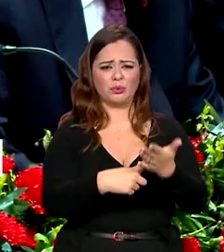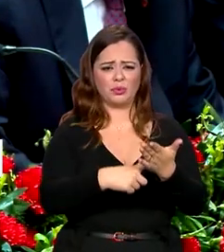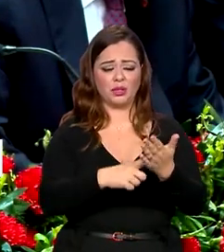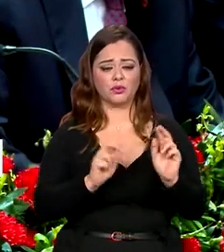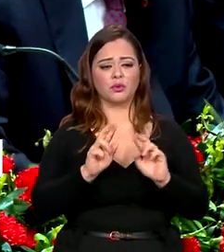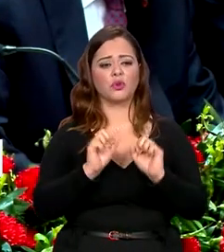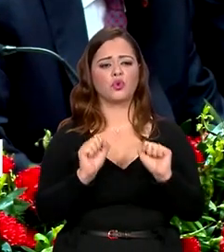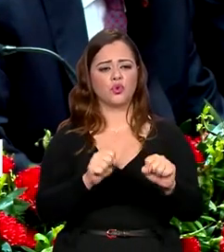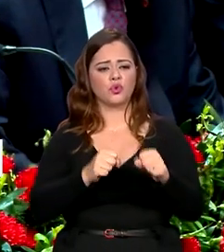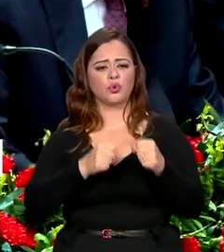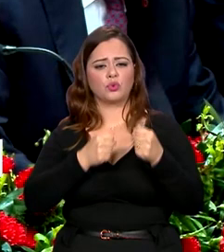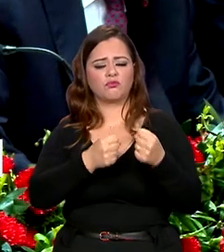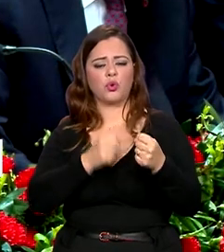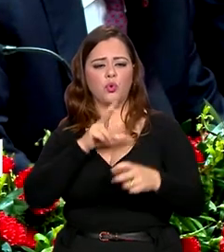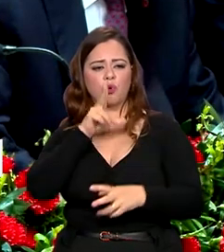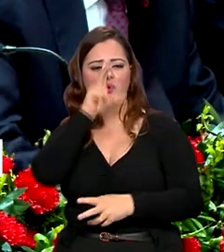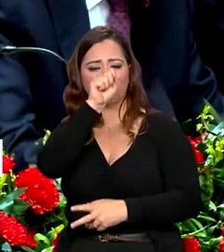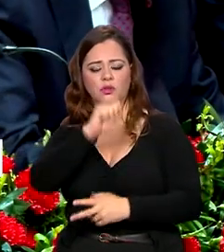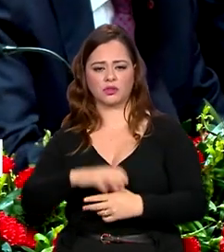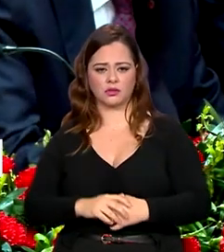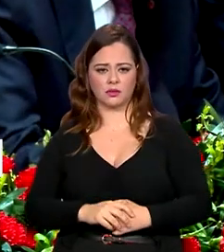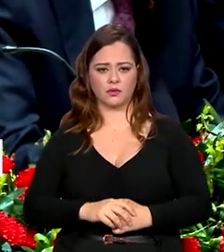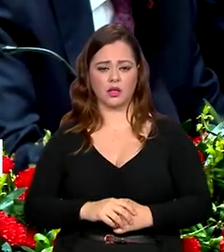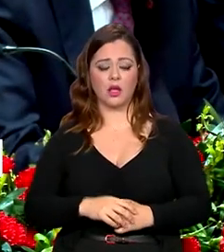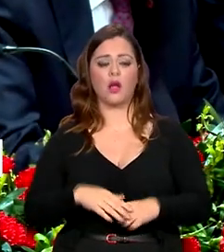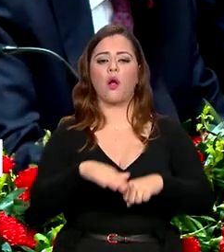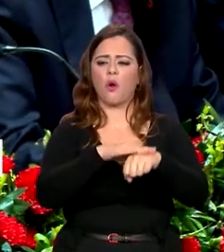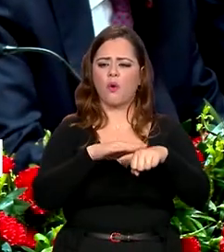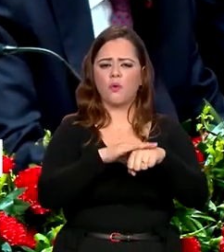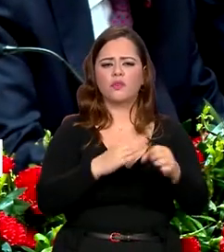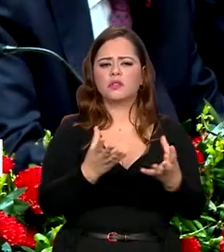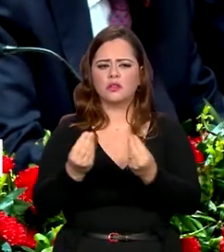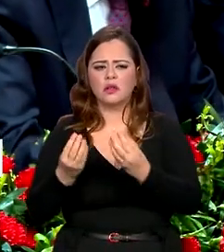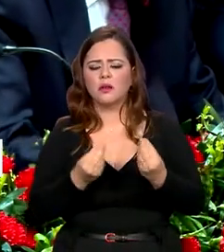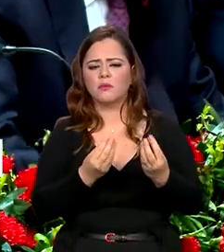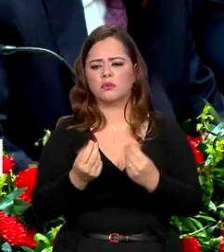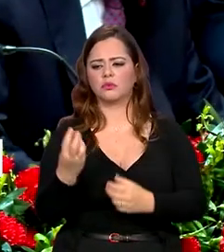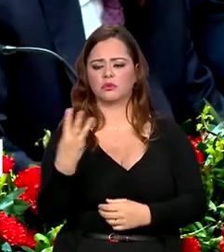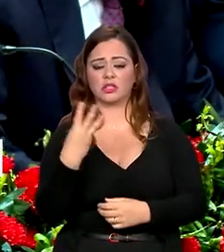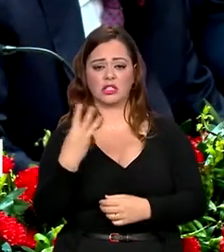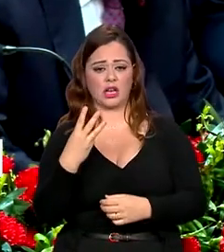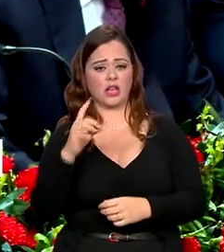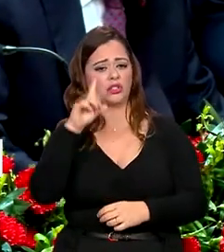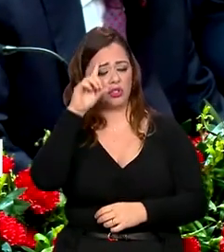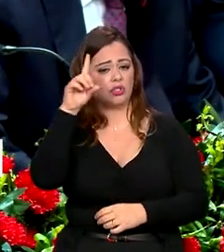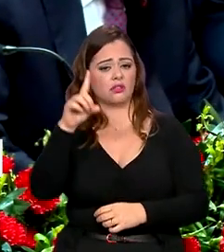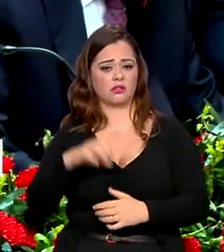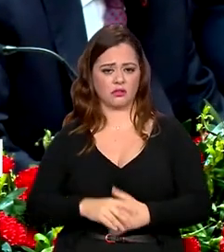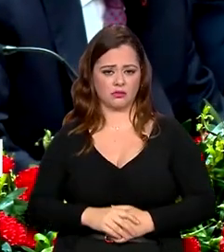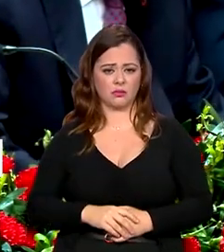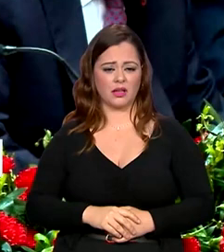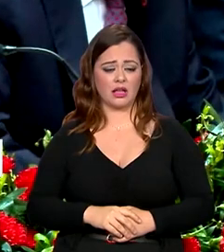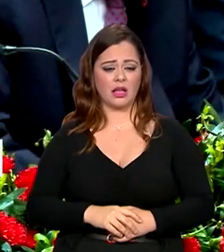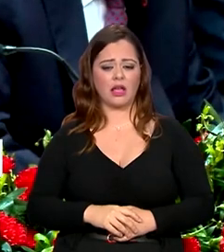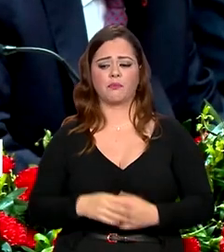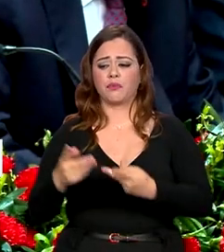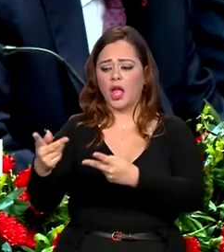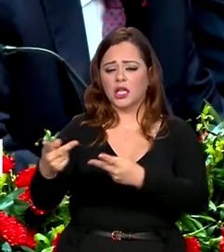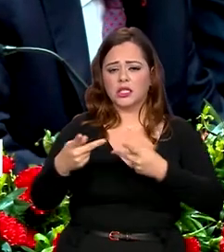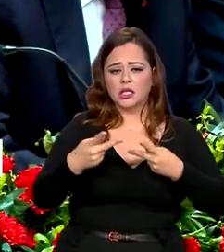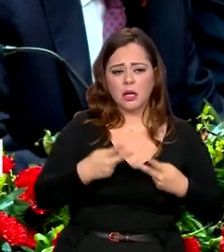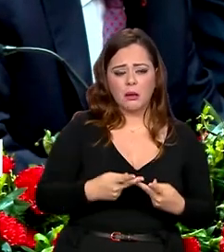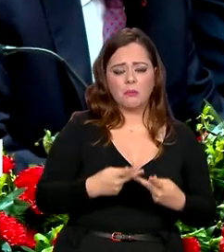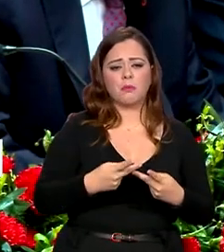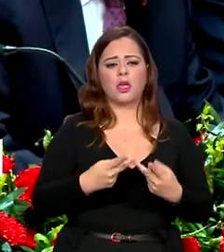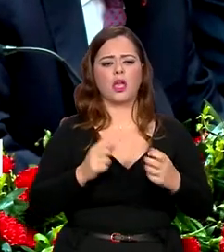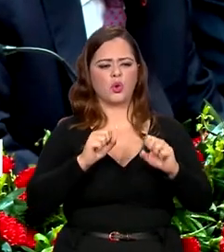forças. Conversei muito com nossos irmãos portugueses nesses últimos 3 dias. De todos, recebi palavras de solidariedade